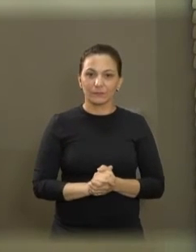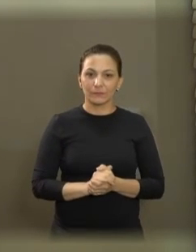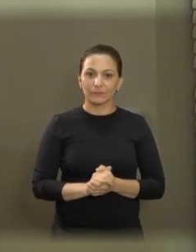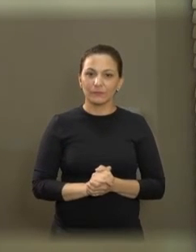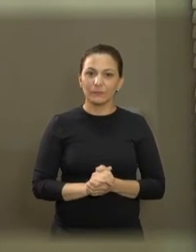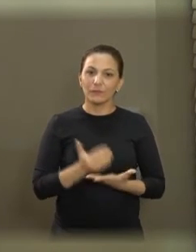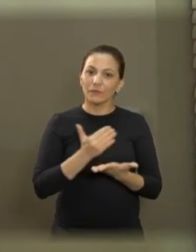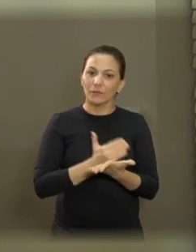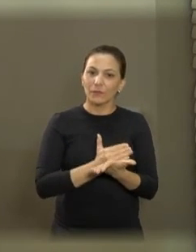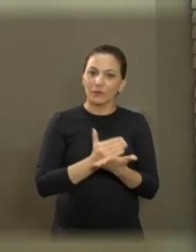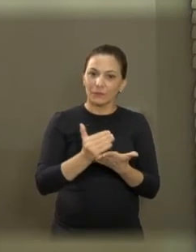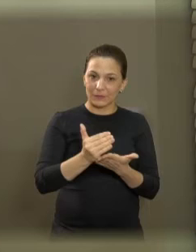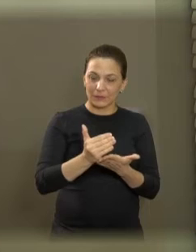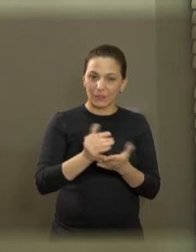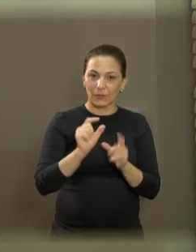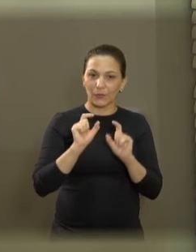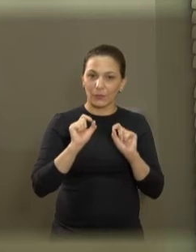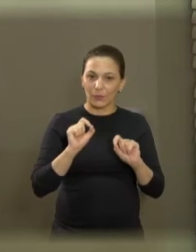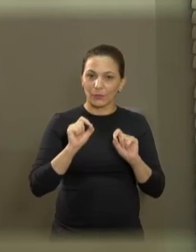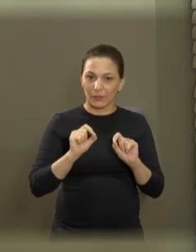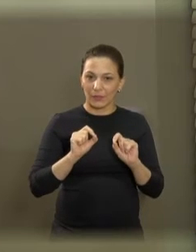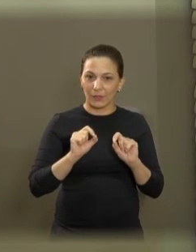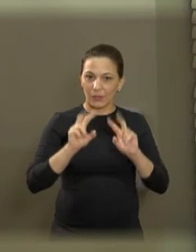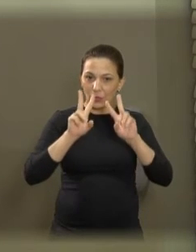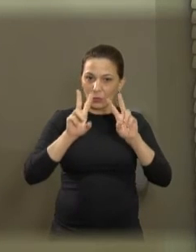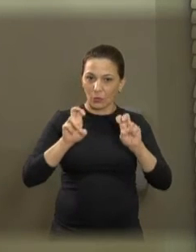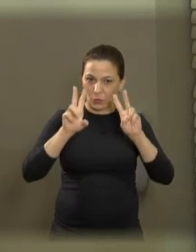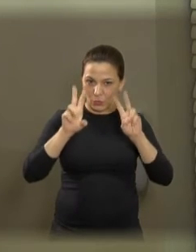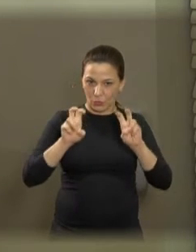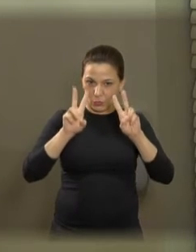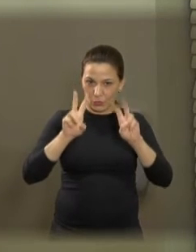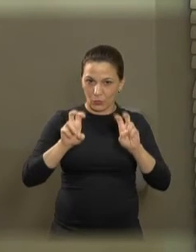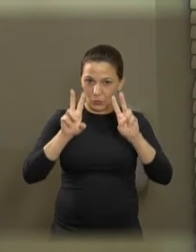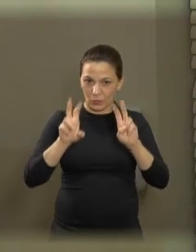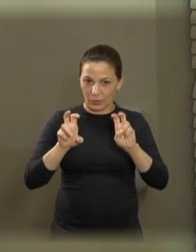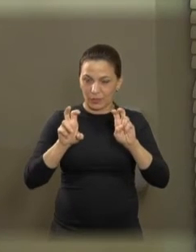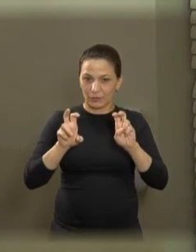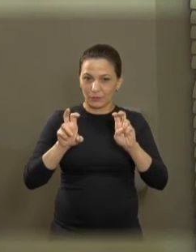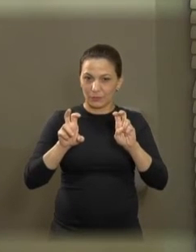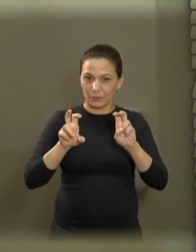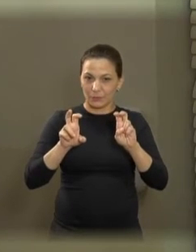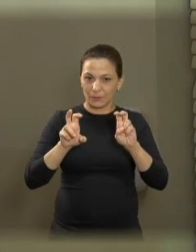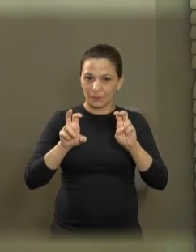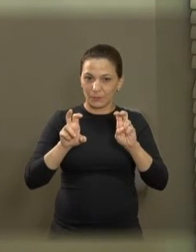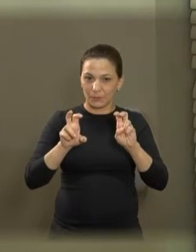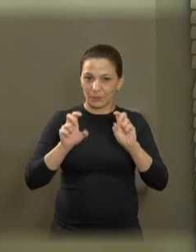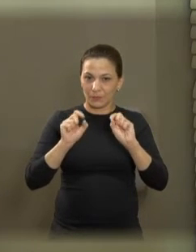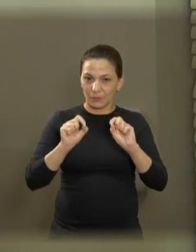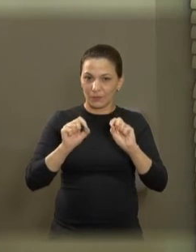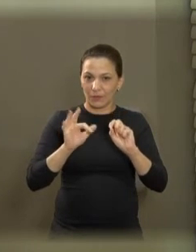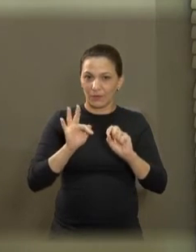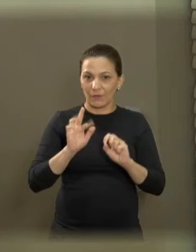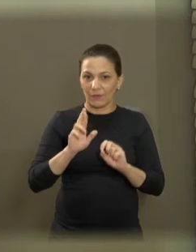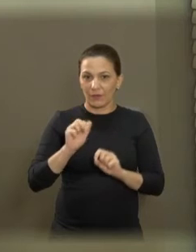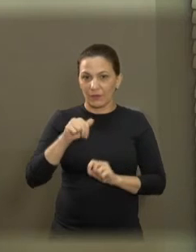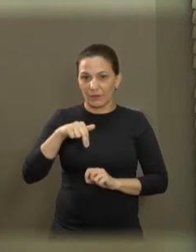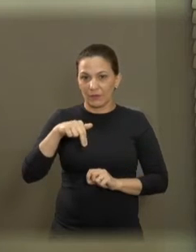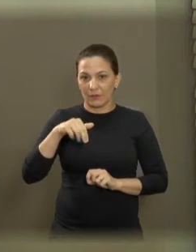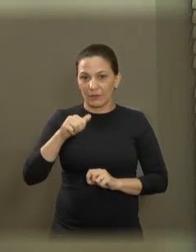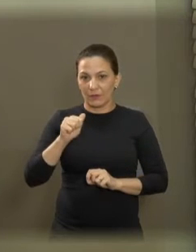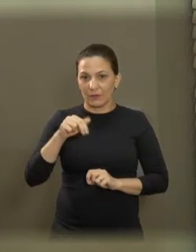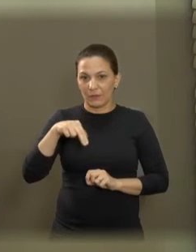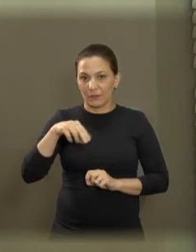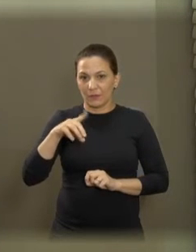com uma citação literária de Fernando Pessoa, que eu gosto muito e